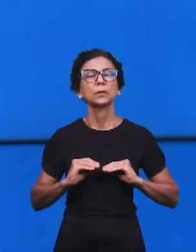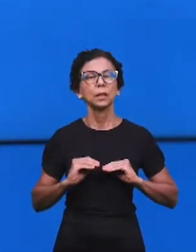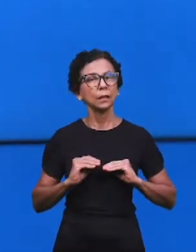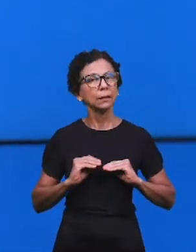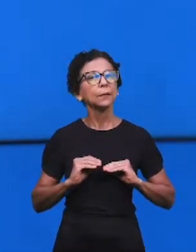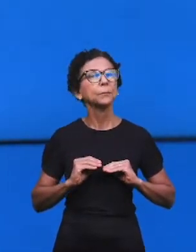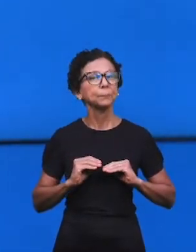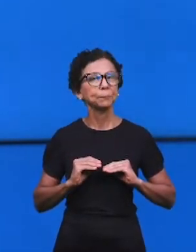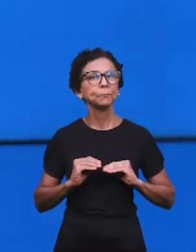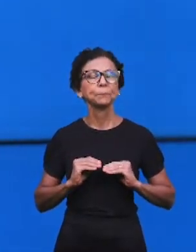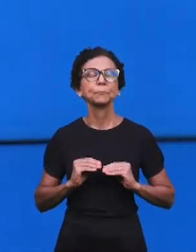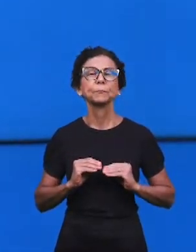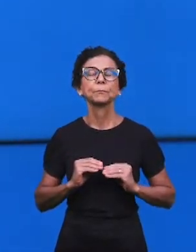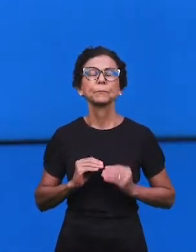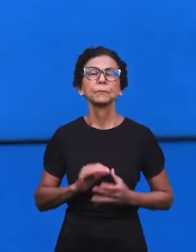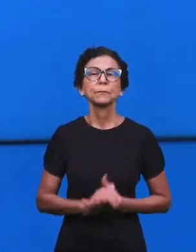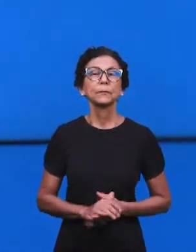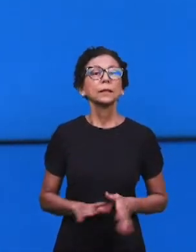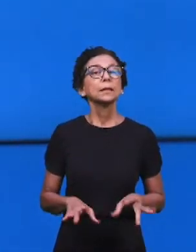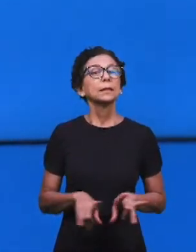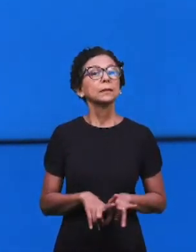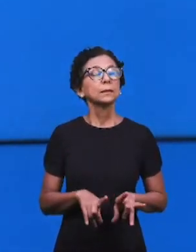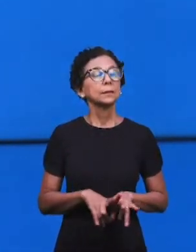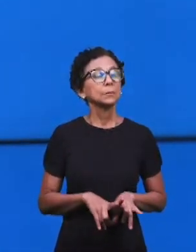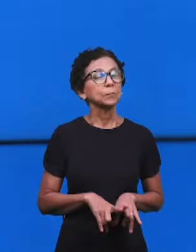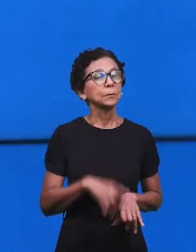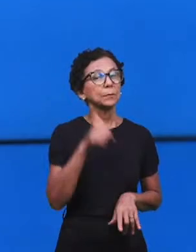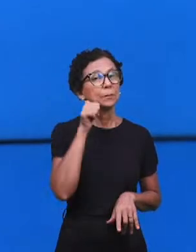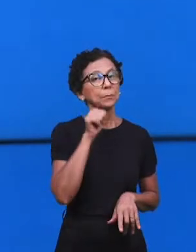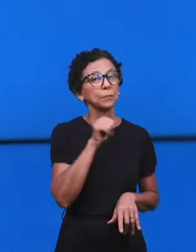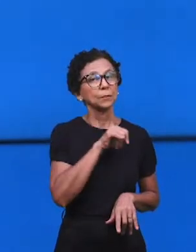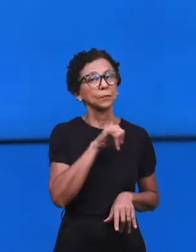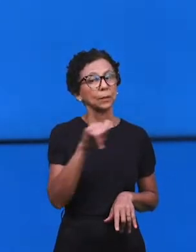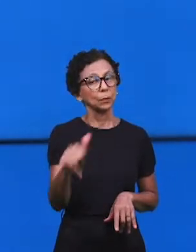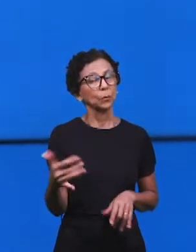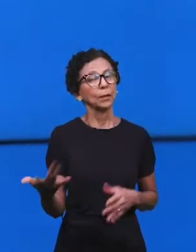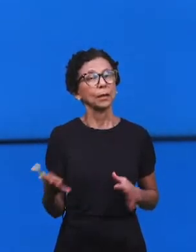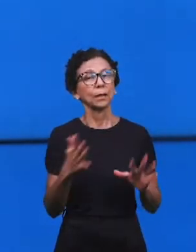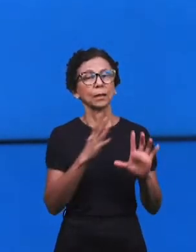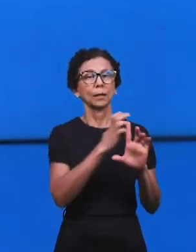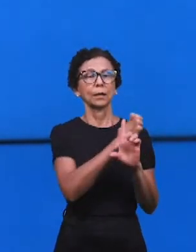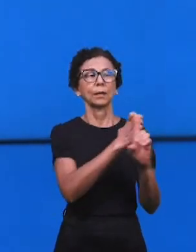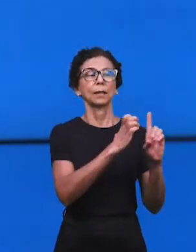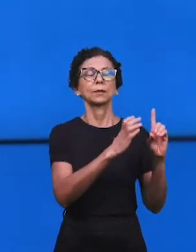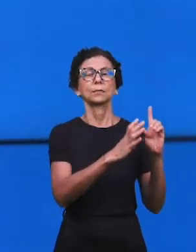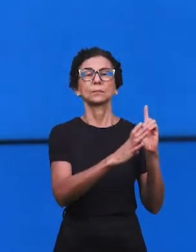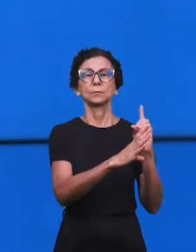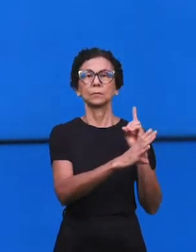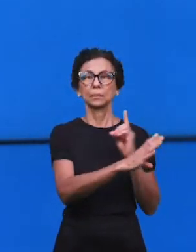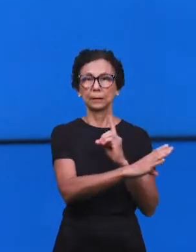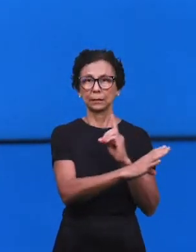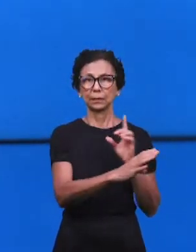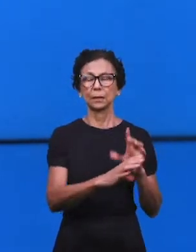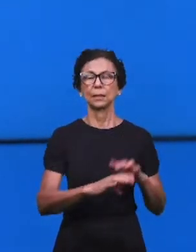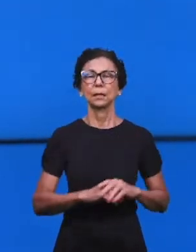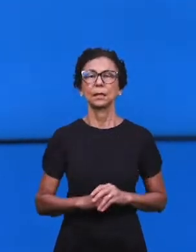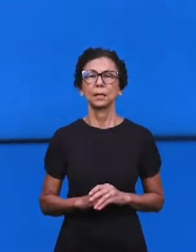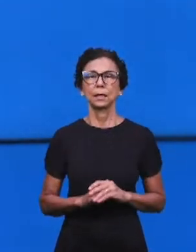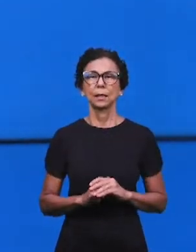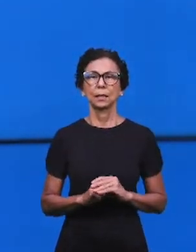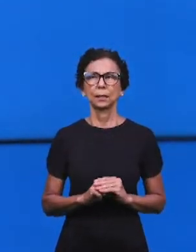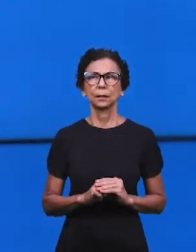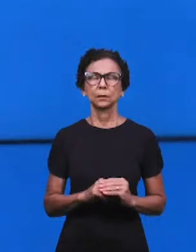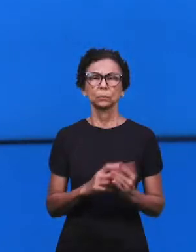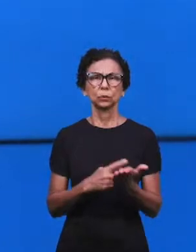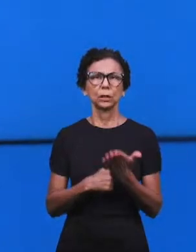irmã colocou muito bem, a Escola Bíblica Dominical é exatamente para suprir, né, essa fome espiritual, porque nós temos